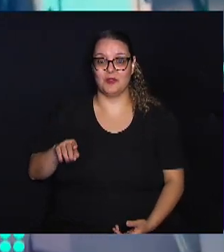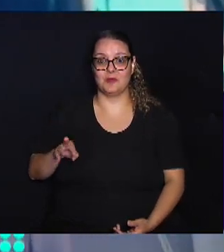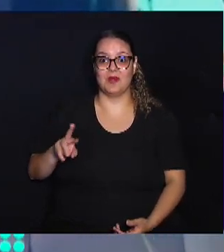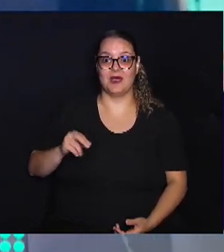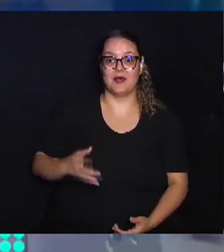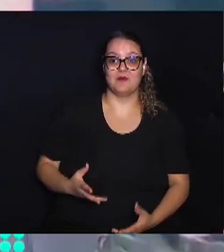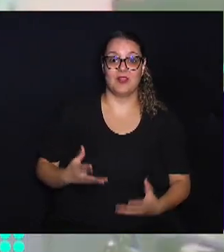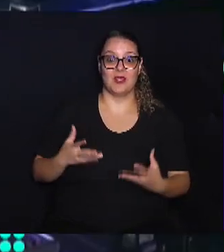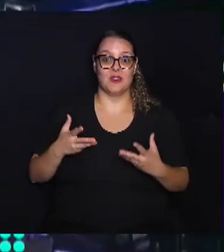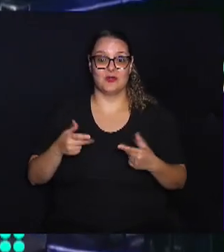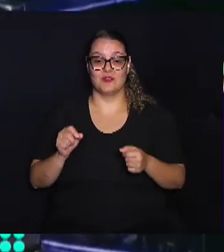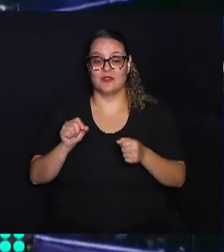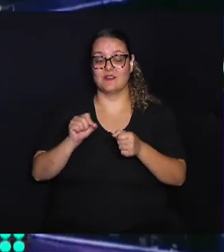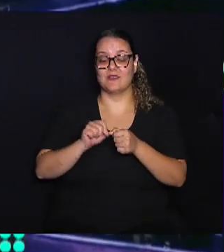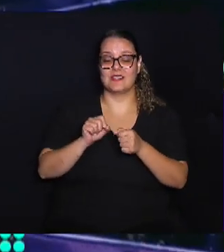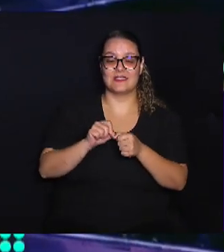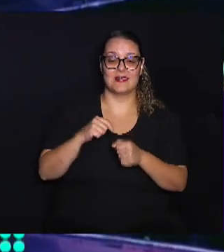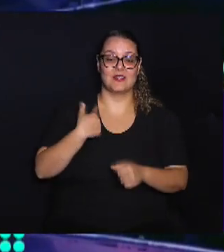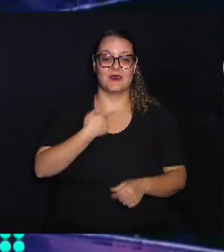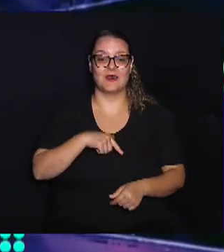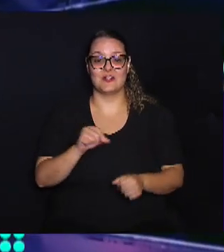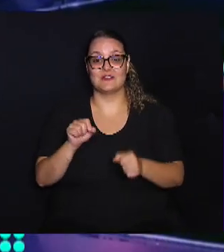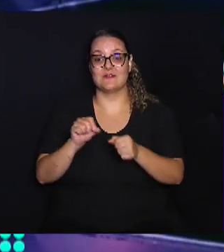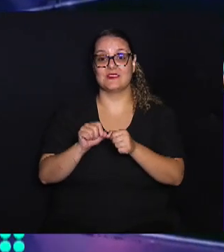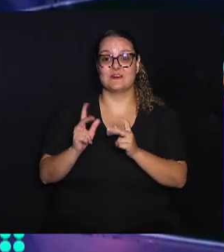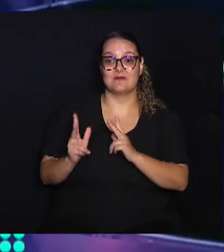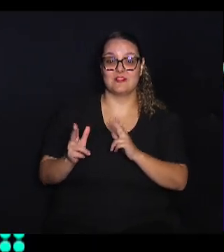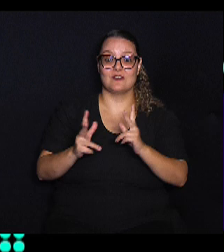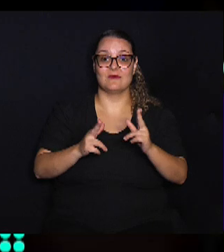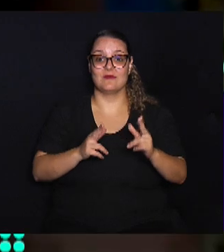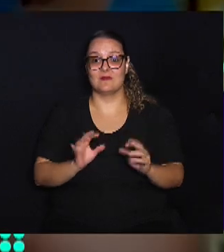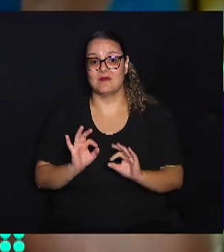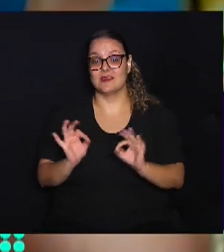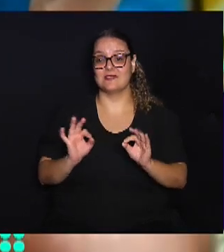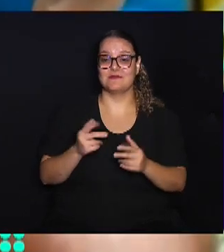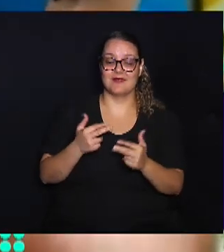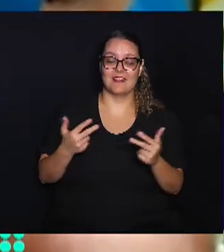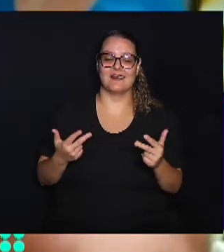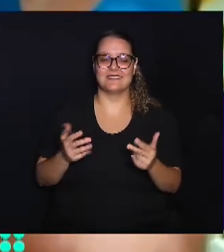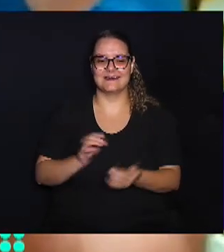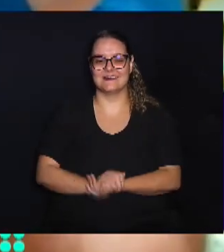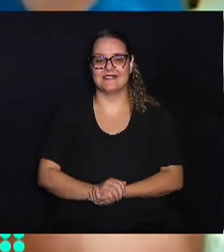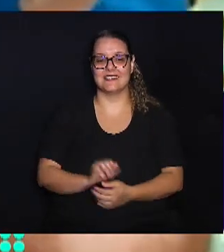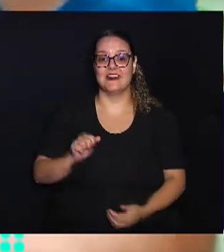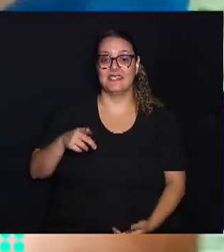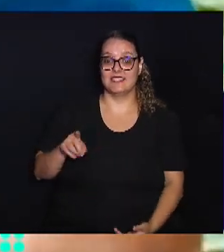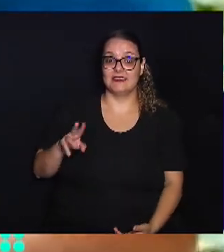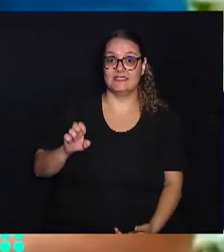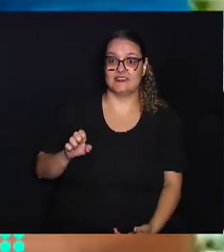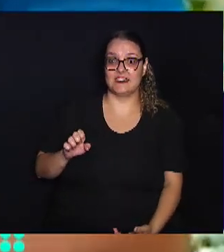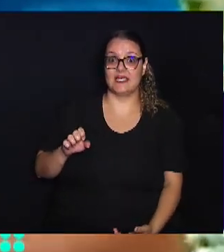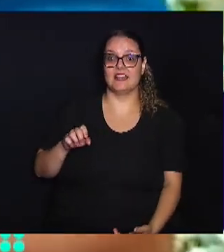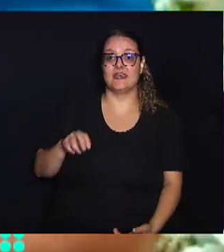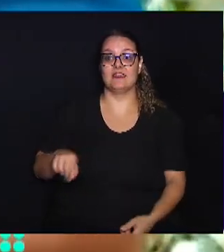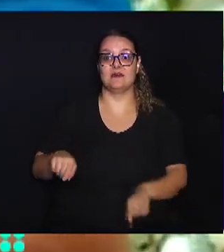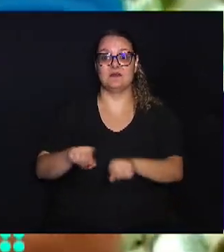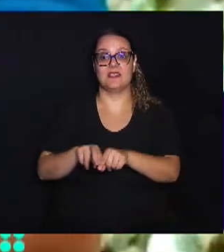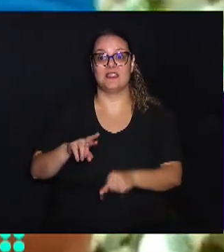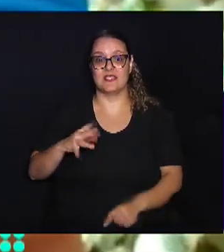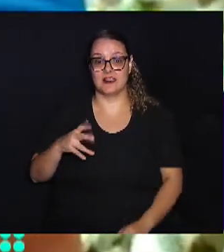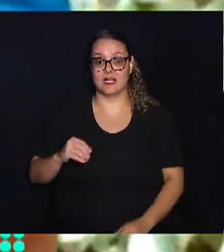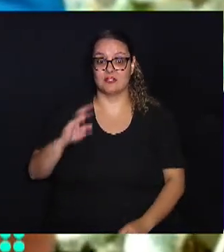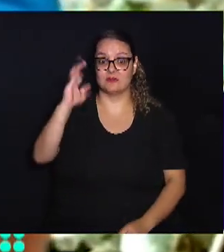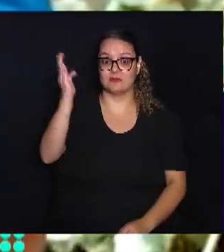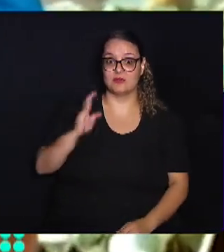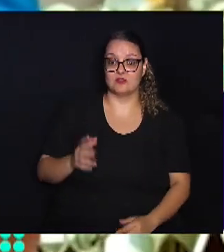Tudo que o solteiro faz, a gente tá fazendo, mas tem uma coisa. André Ribeiro e Ricardo Henrique apresentam Brasil e